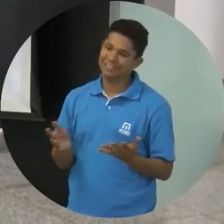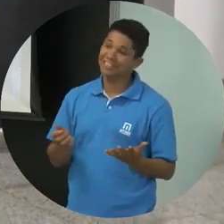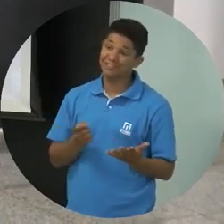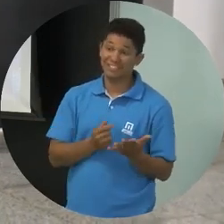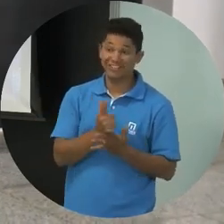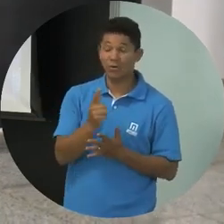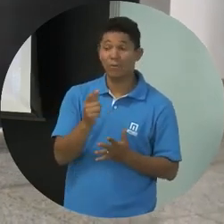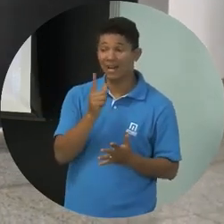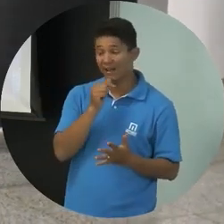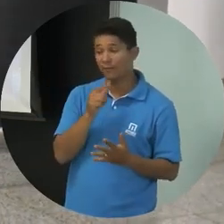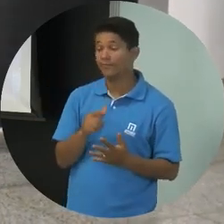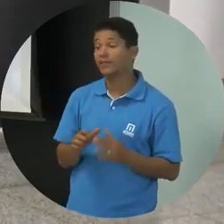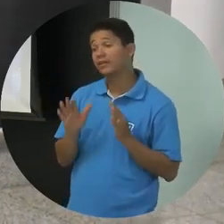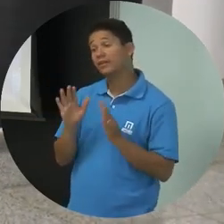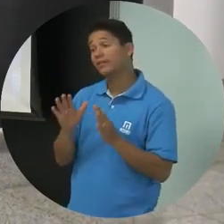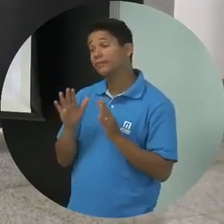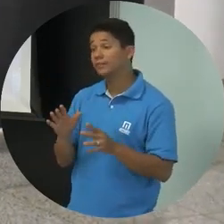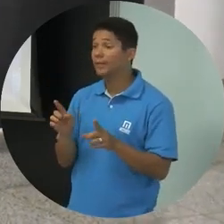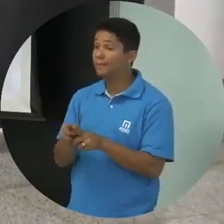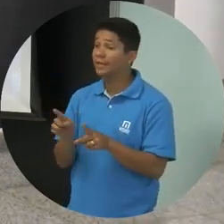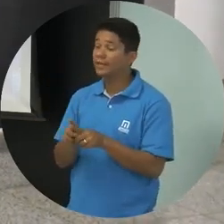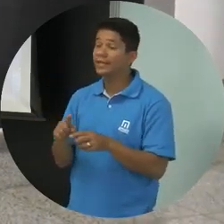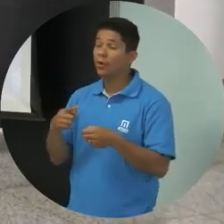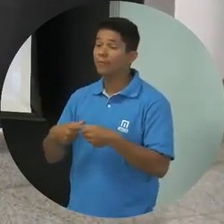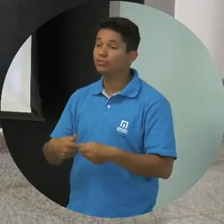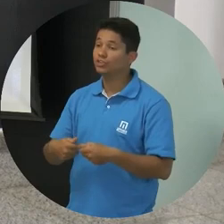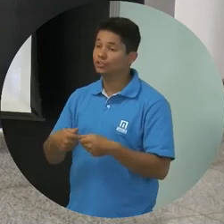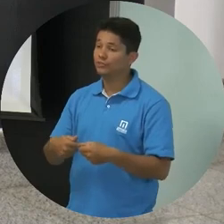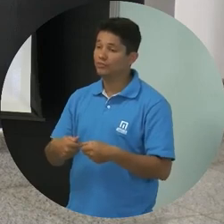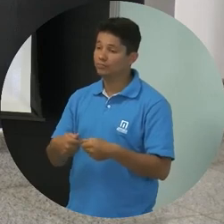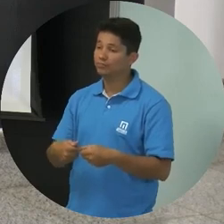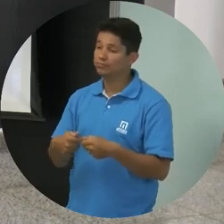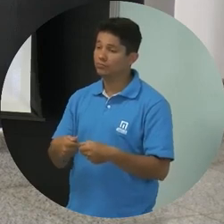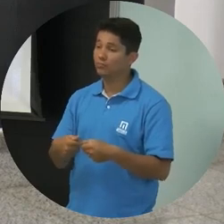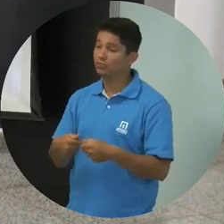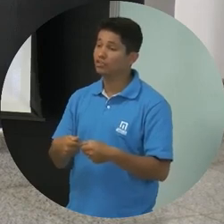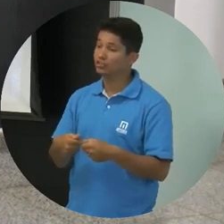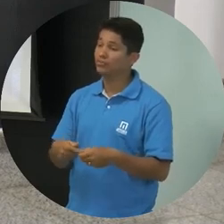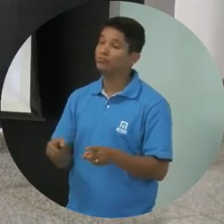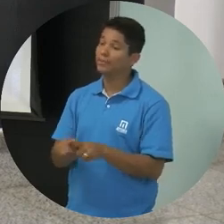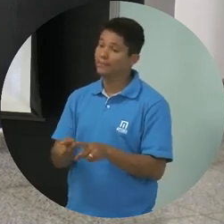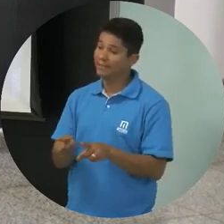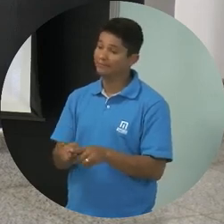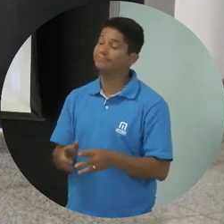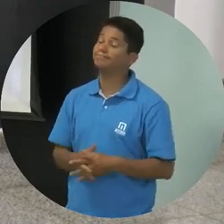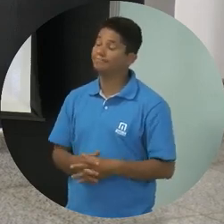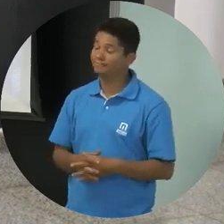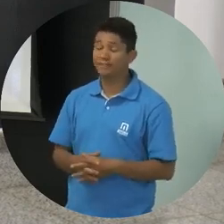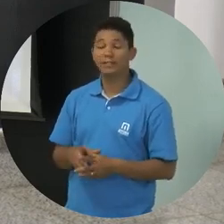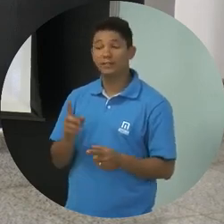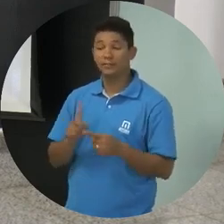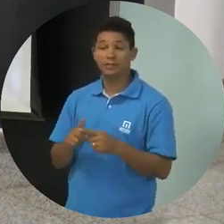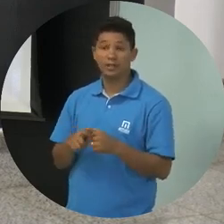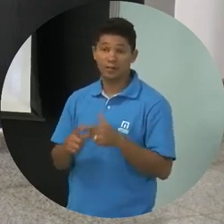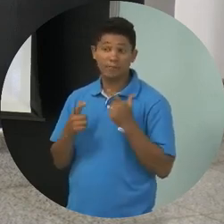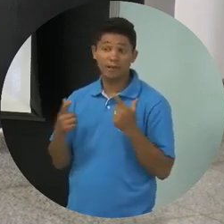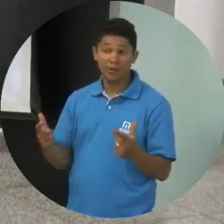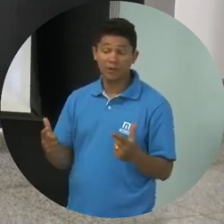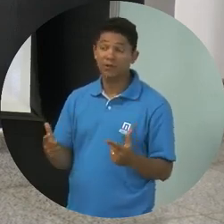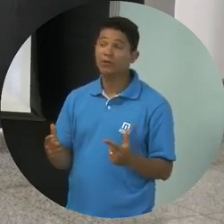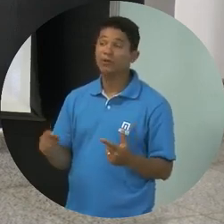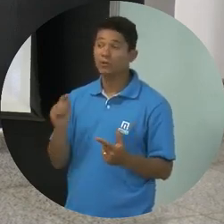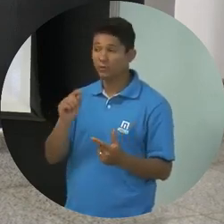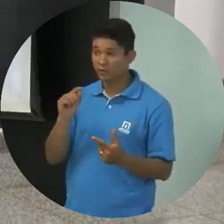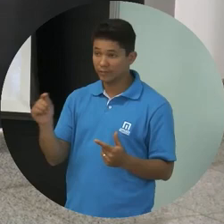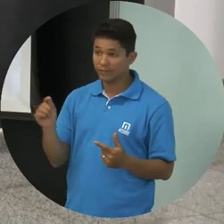a sua aplicação. E o combustível, principalmente a questão do combustível. Na maior parte dos casos, quando a gente